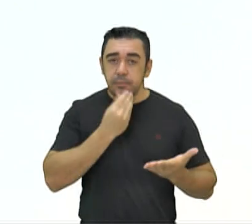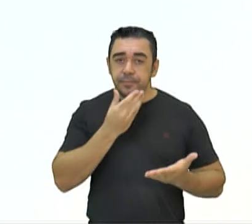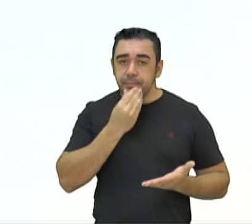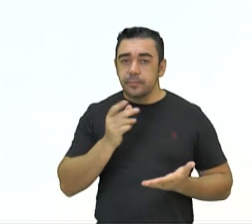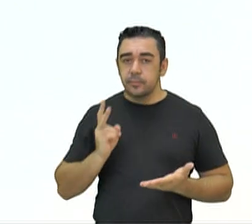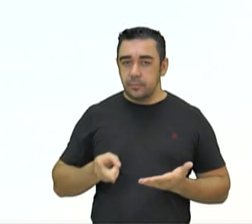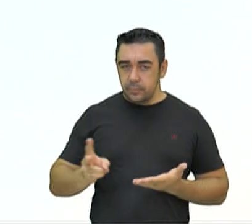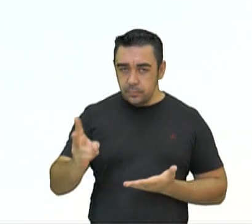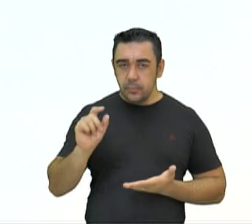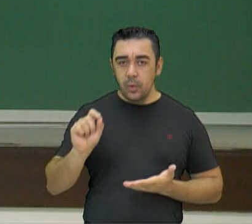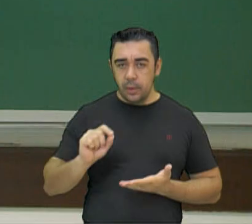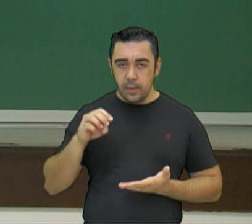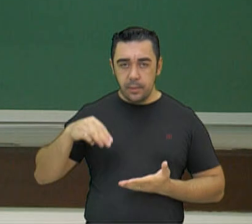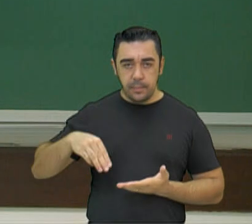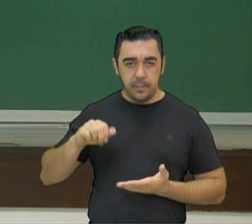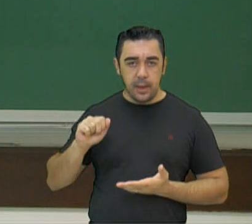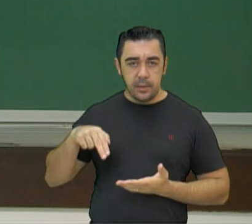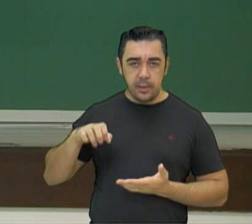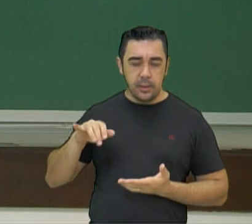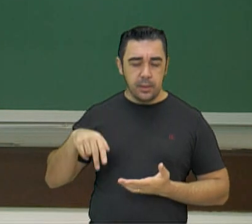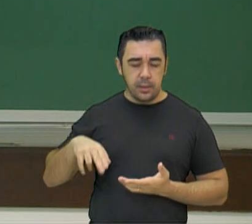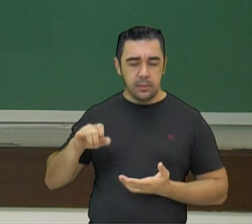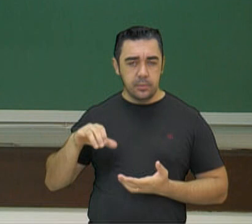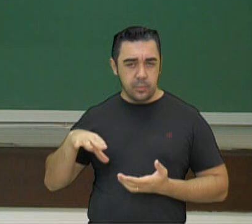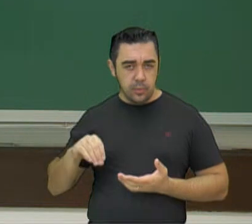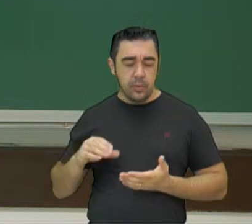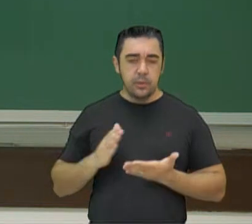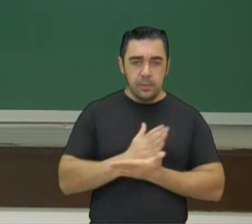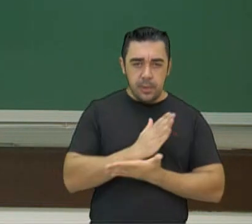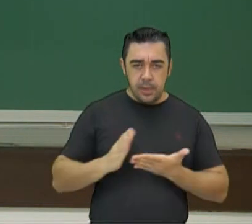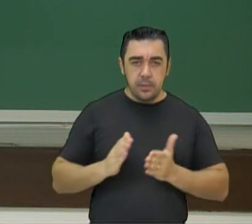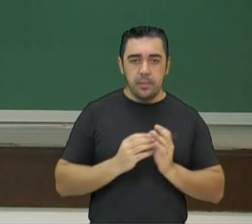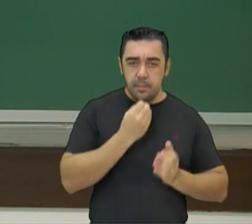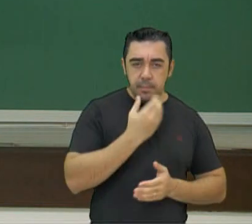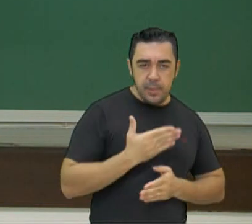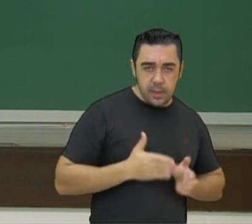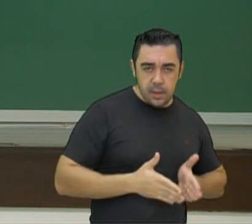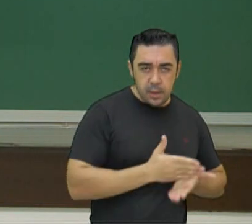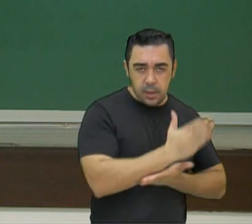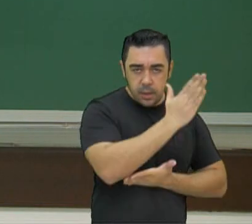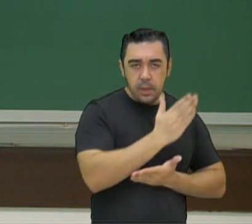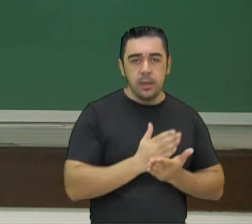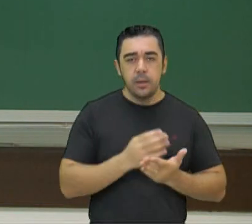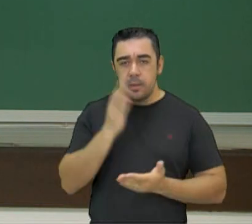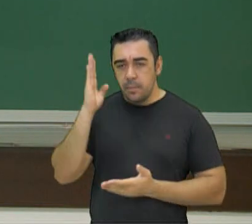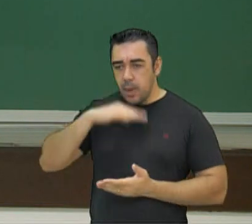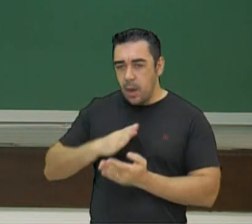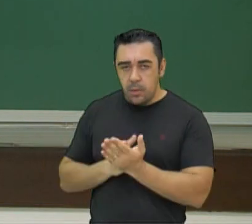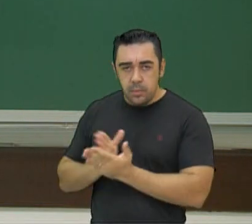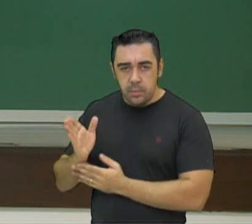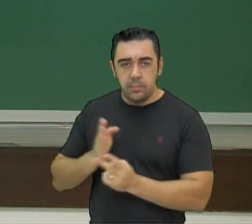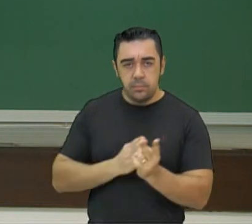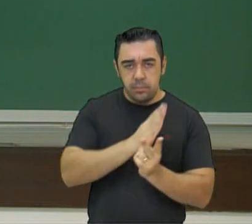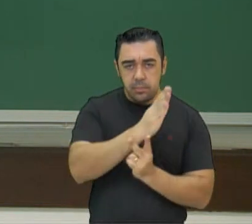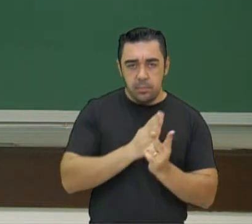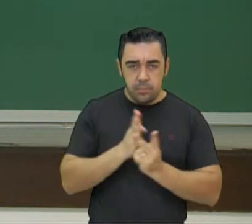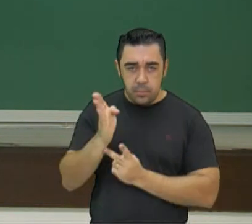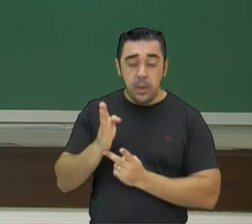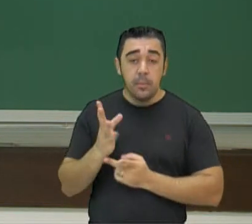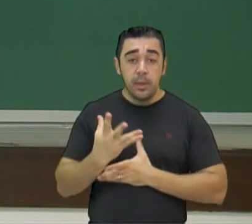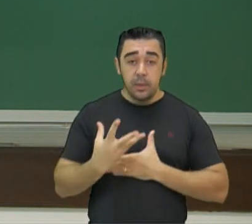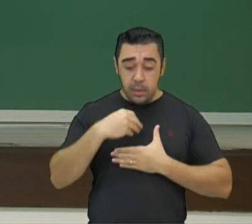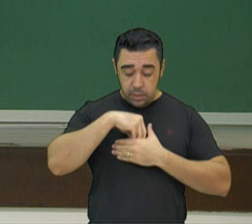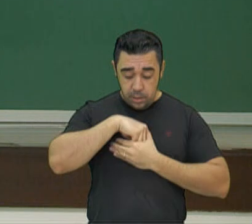permanece com a ideia do maniqueísmo, separação bem e mal. Só que agora, o bem e mal estão dentro da própria pessoa.